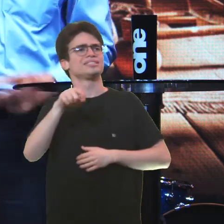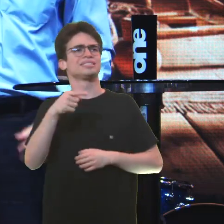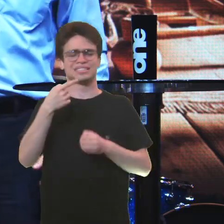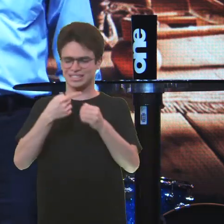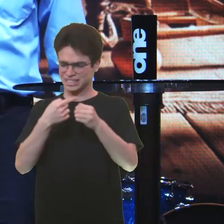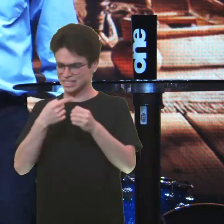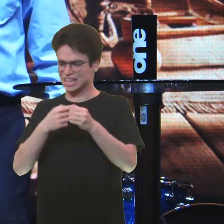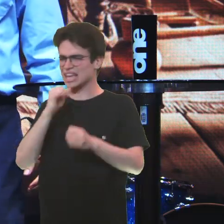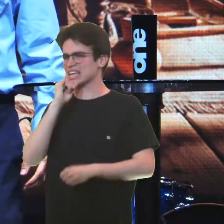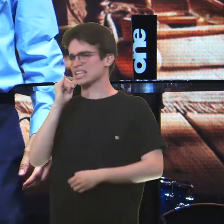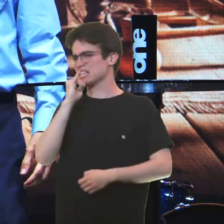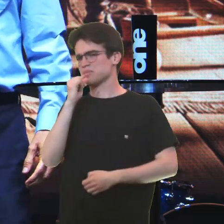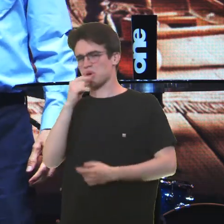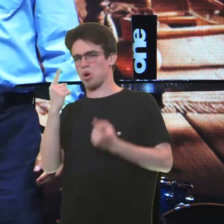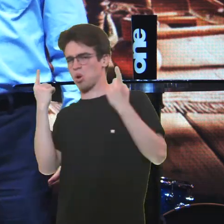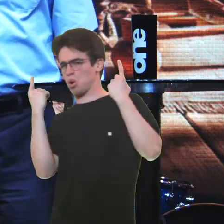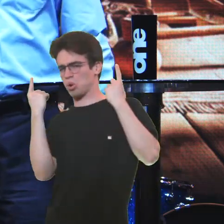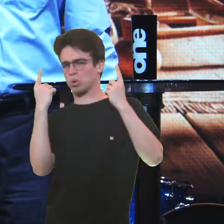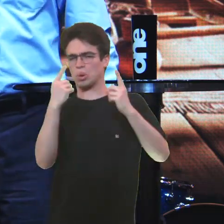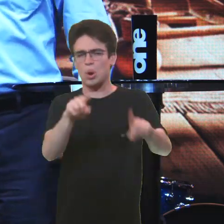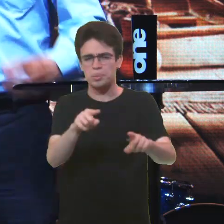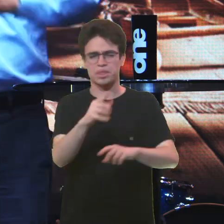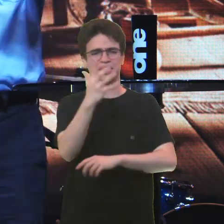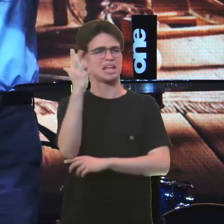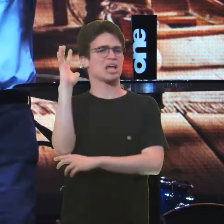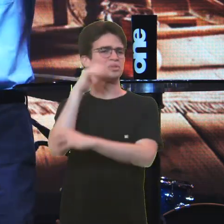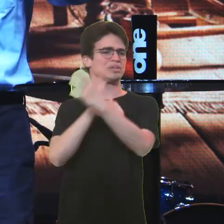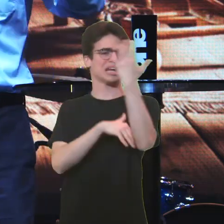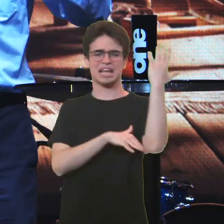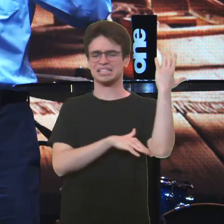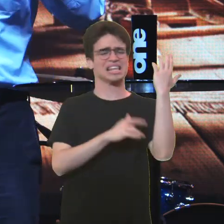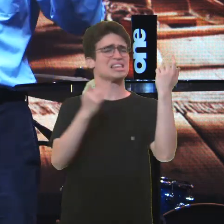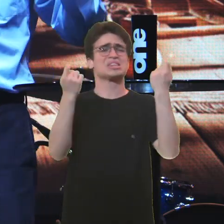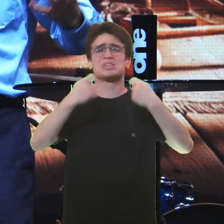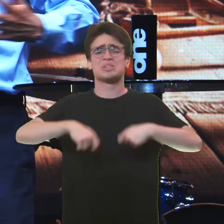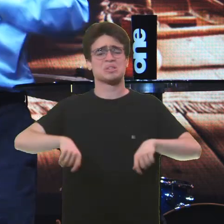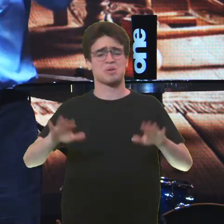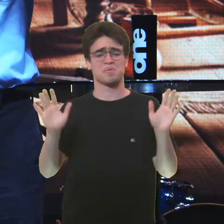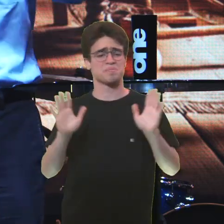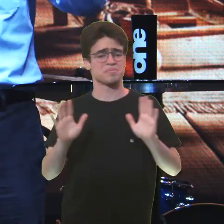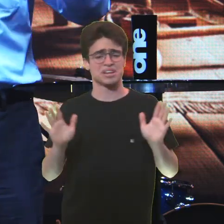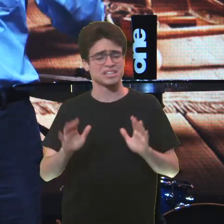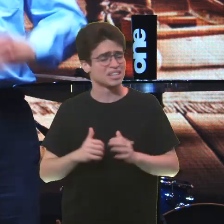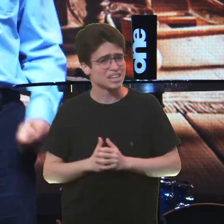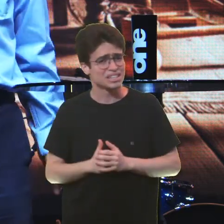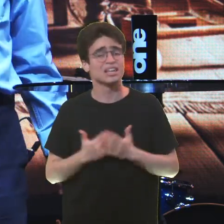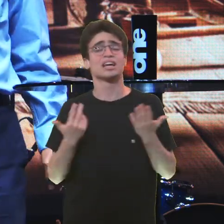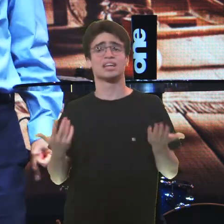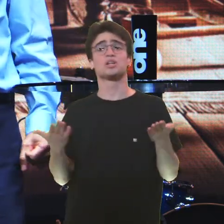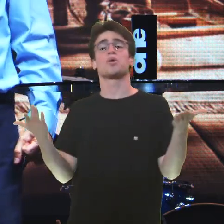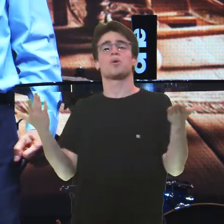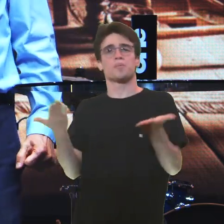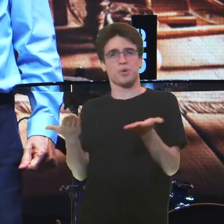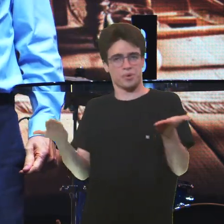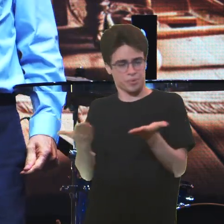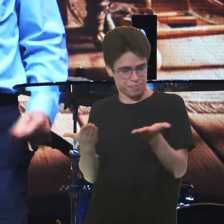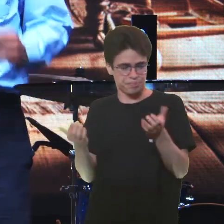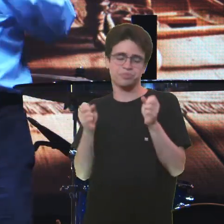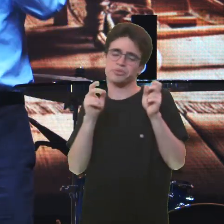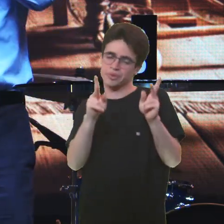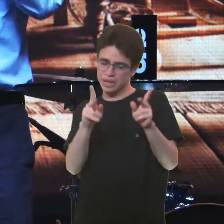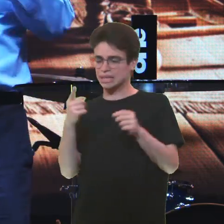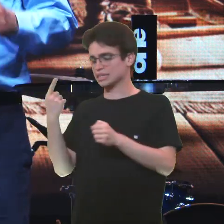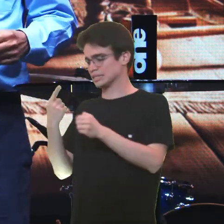cidade naturaleza. não tem por que se opor à natureza. Hoy se pueden diseñar ciudades en armonía con la Hoje naturaleza, nós conseguimos